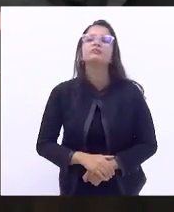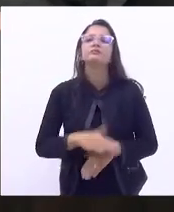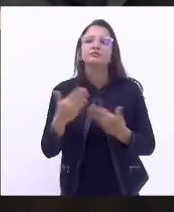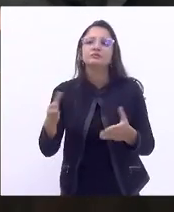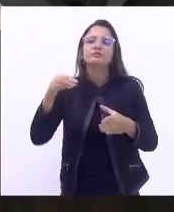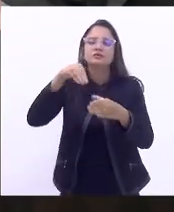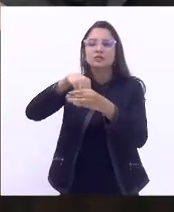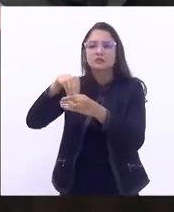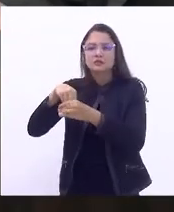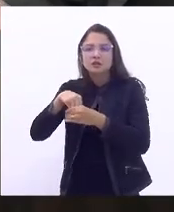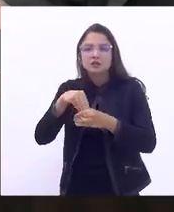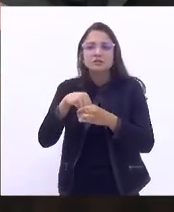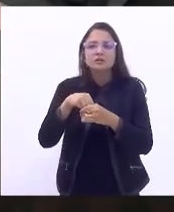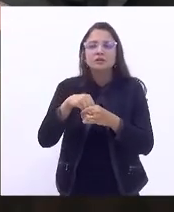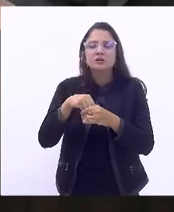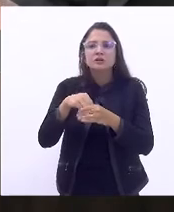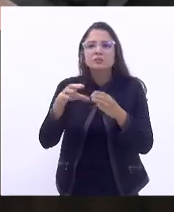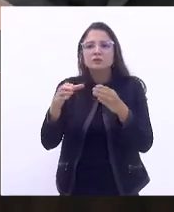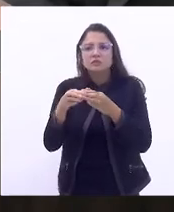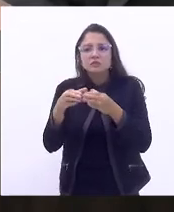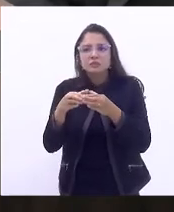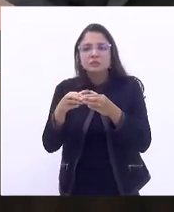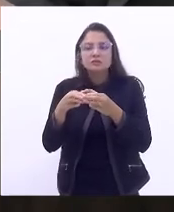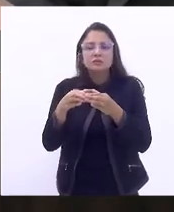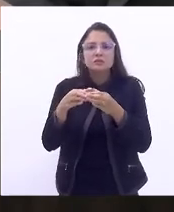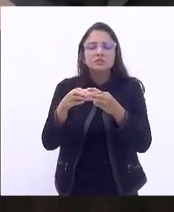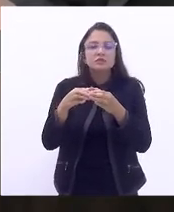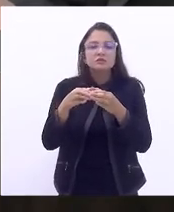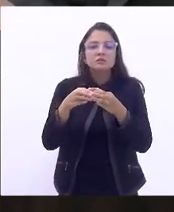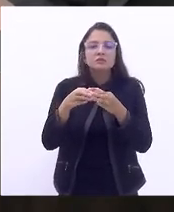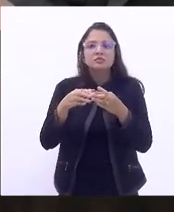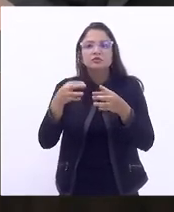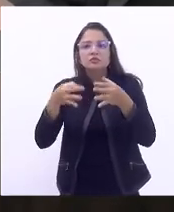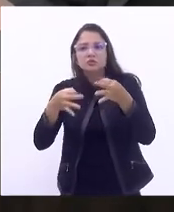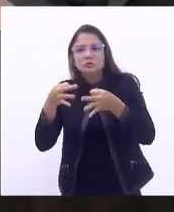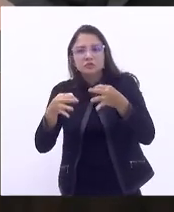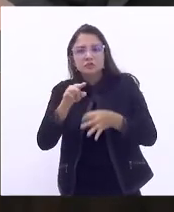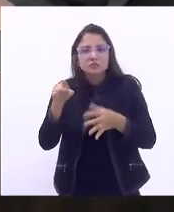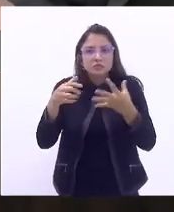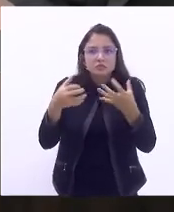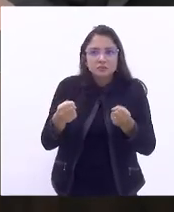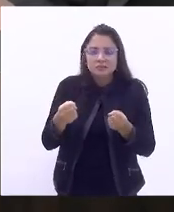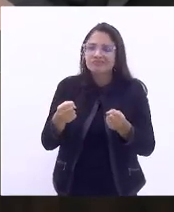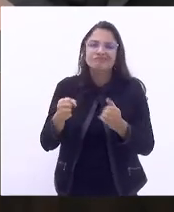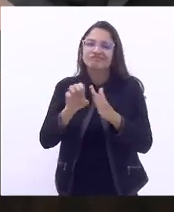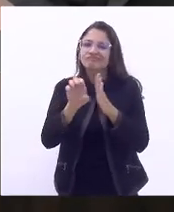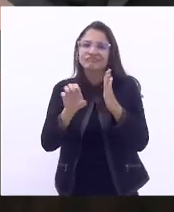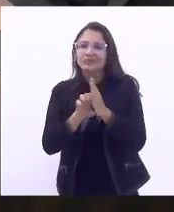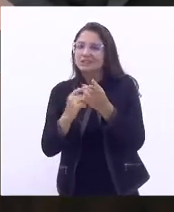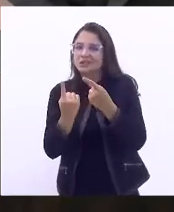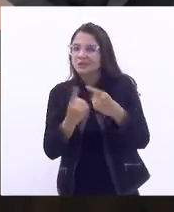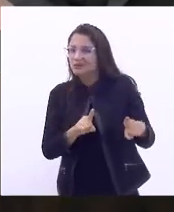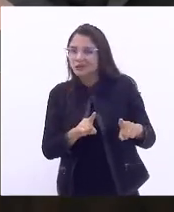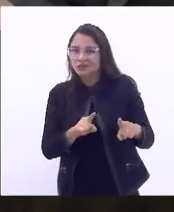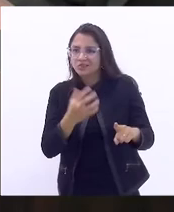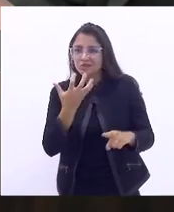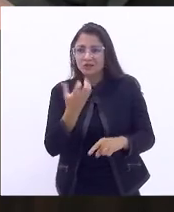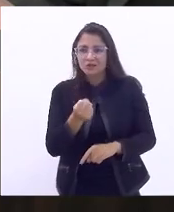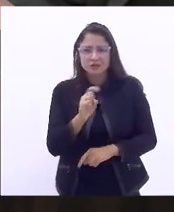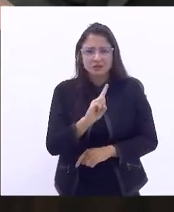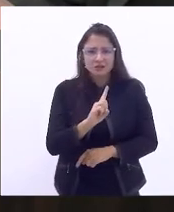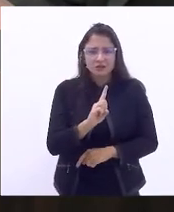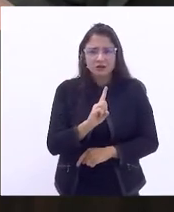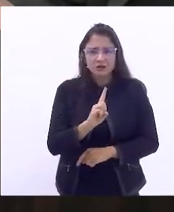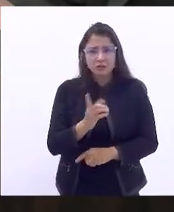parecer da Comissão de Constituição e Justiça, com parecer contrário, senhores que aprovam, como estão, rejeitadas as emendas. Não deu contrário às